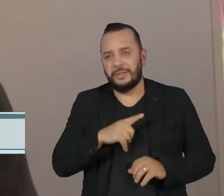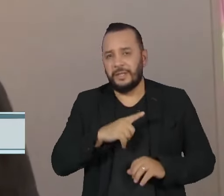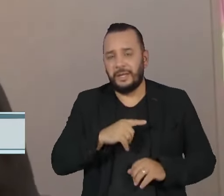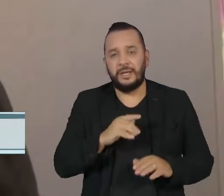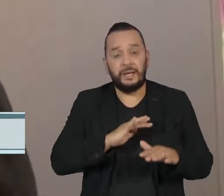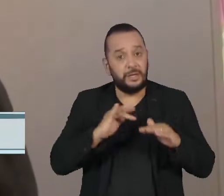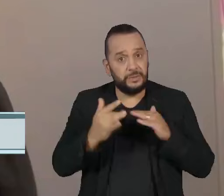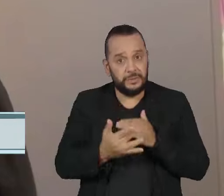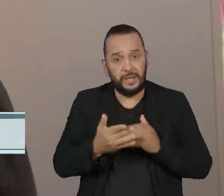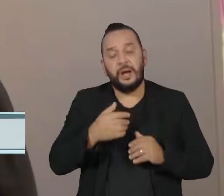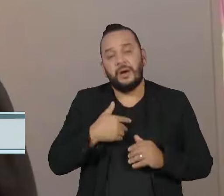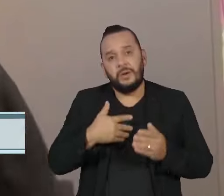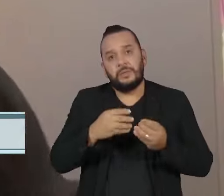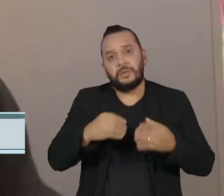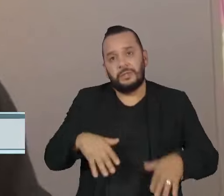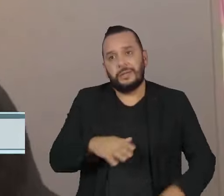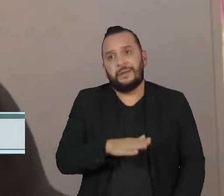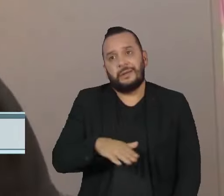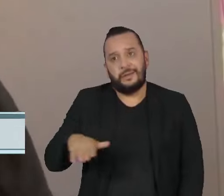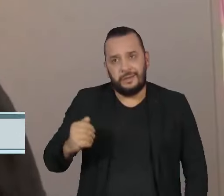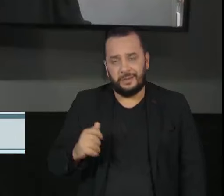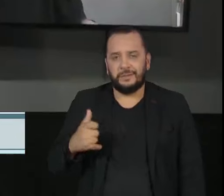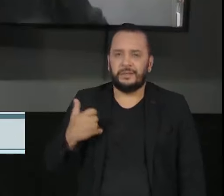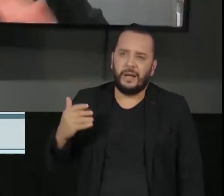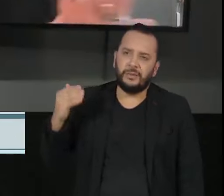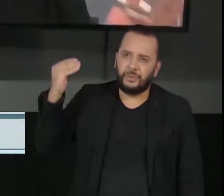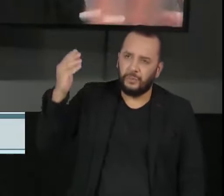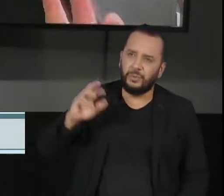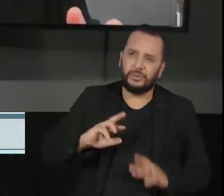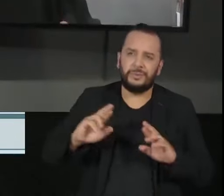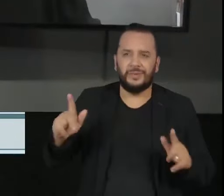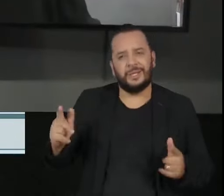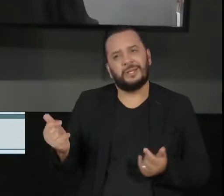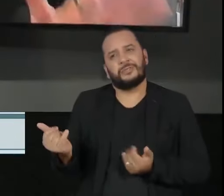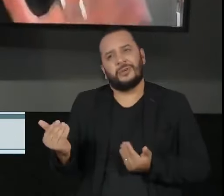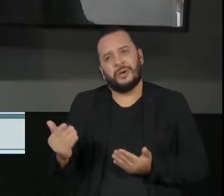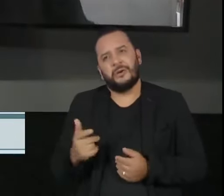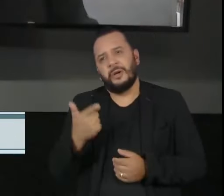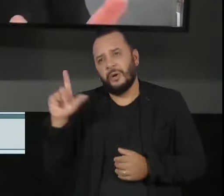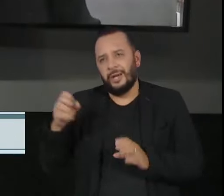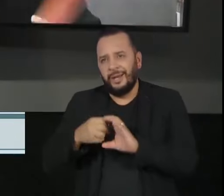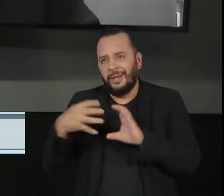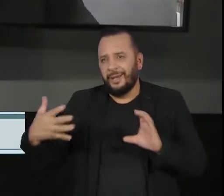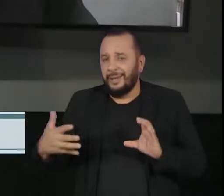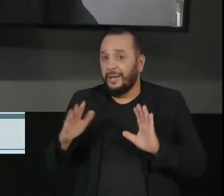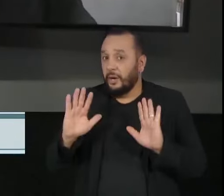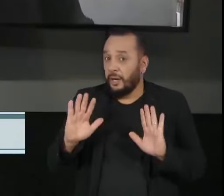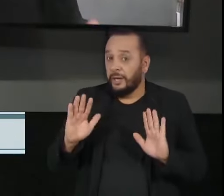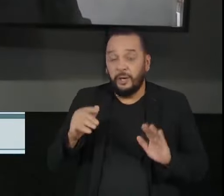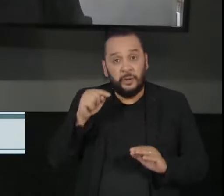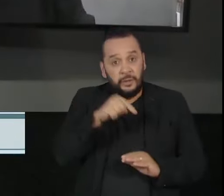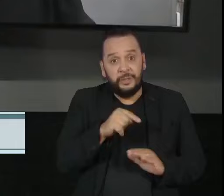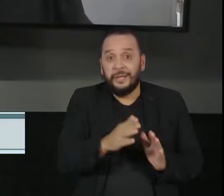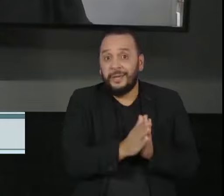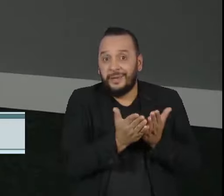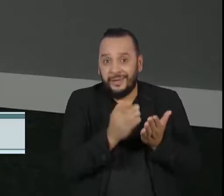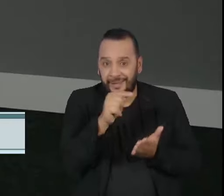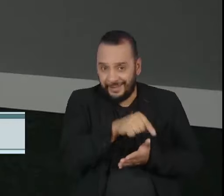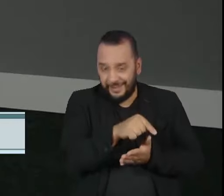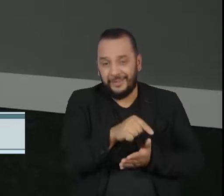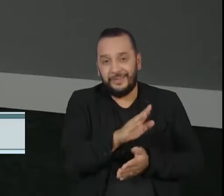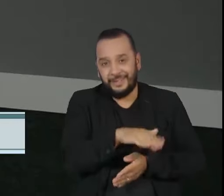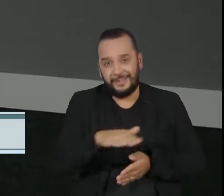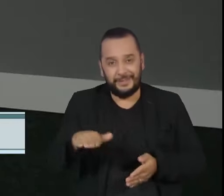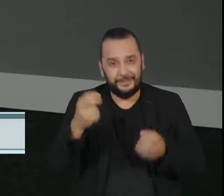prejudica pra criança pequenas falando do mundo adulto e dos jovens que tem uma outra característica hoje o dia do livro infantil então V falar de